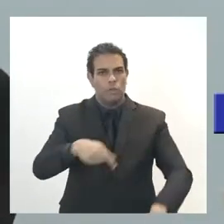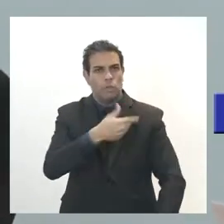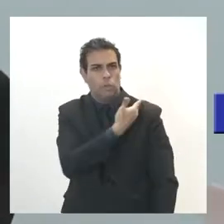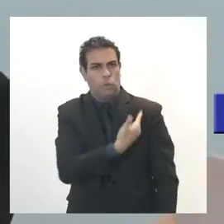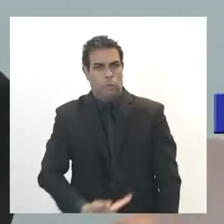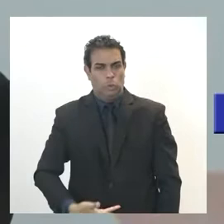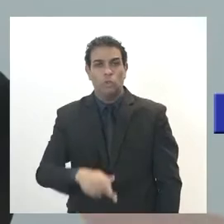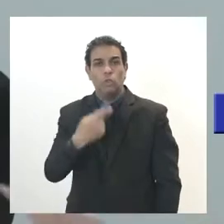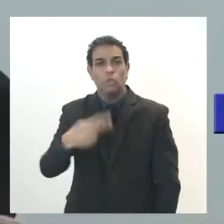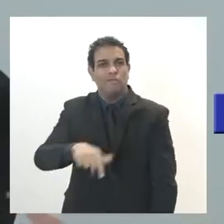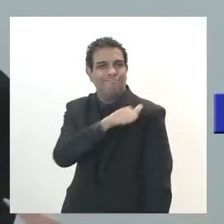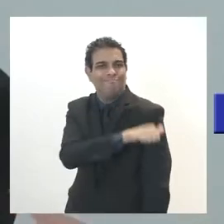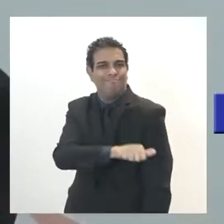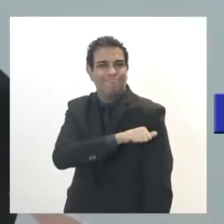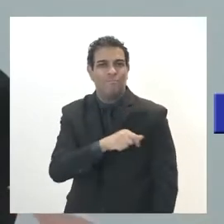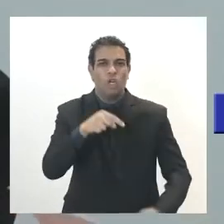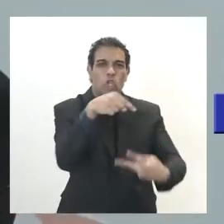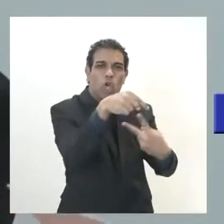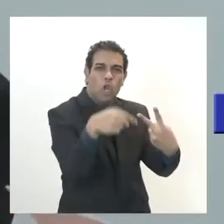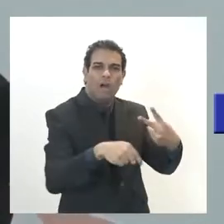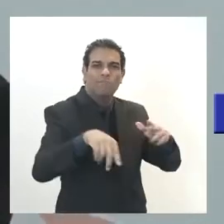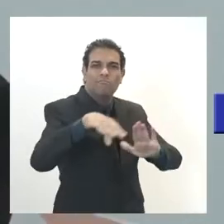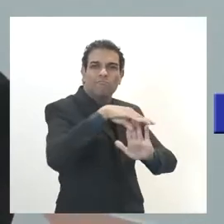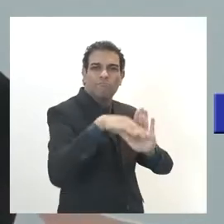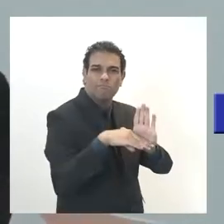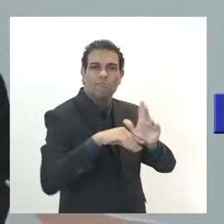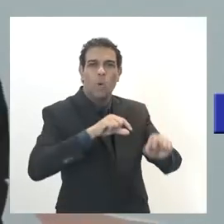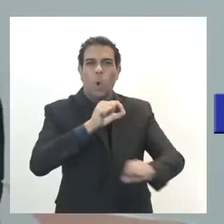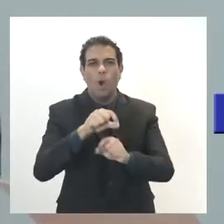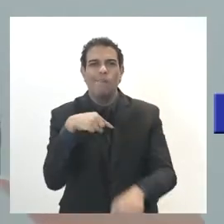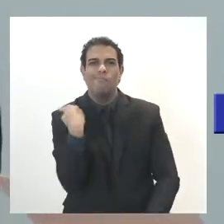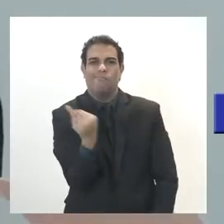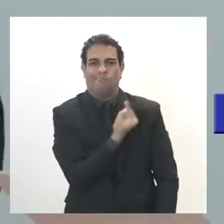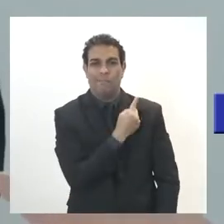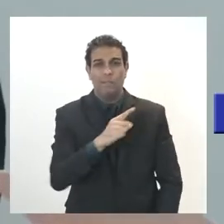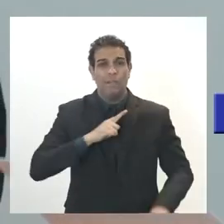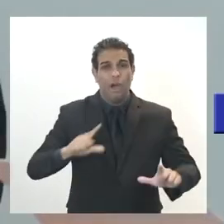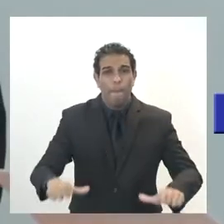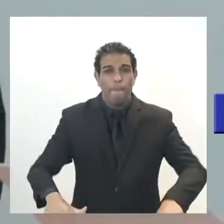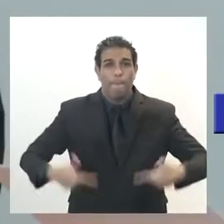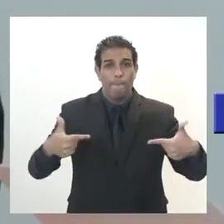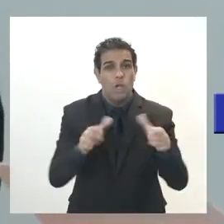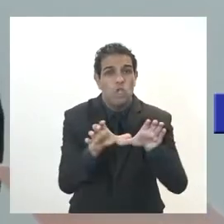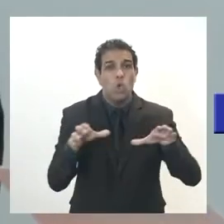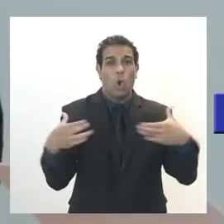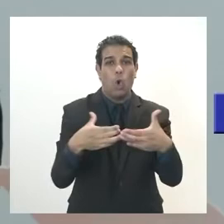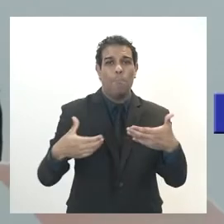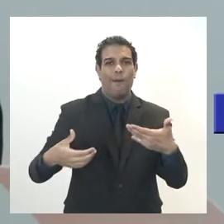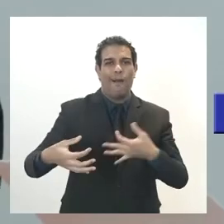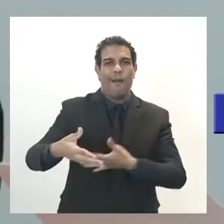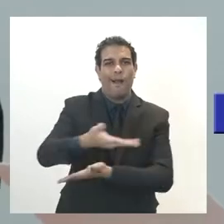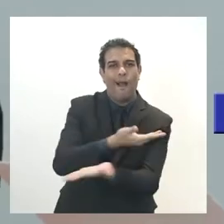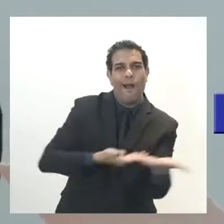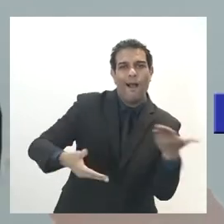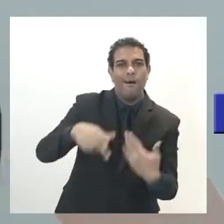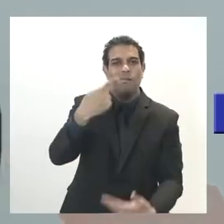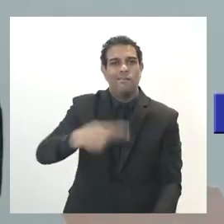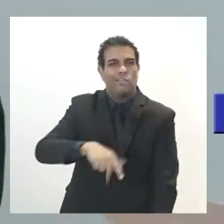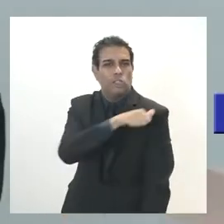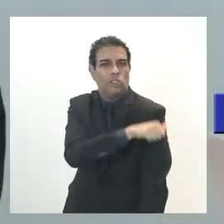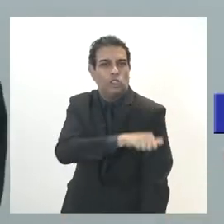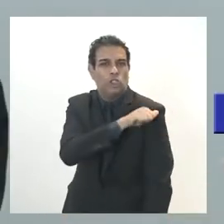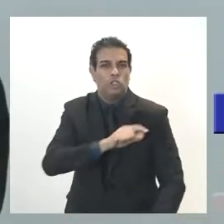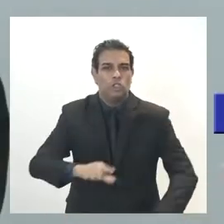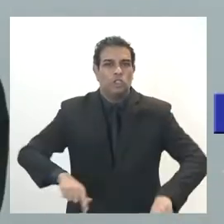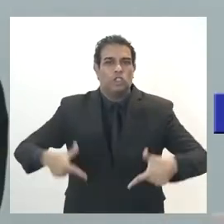em função dessas duas agendas é nós tivemos a iniciativa coletiva de instituir no Rio de Janeiro na